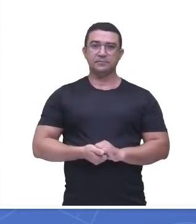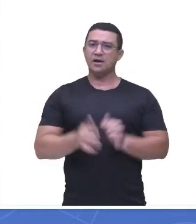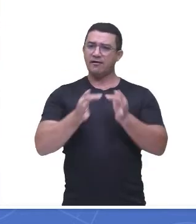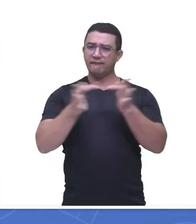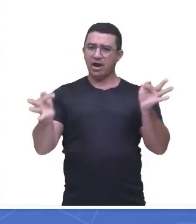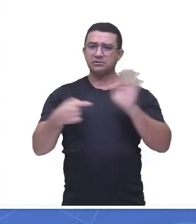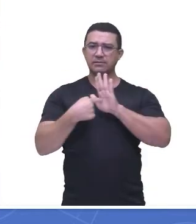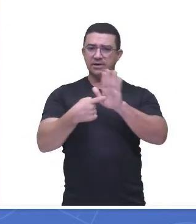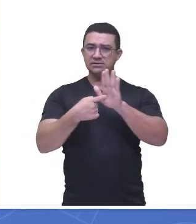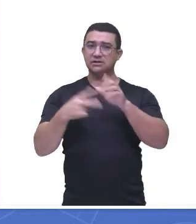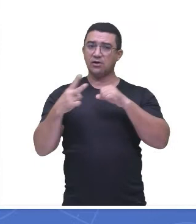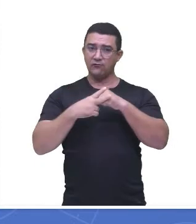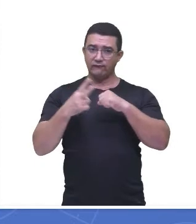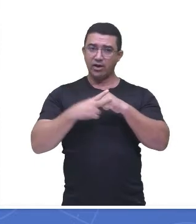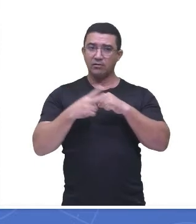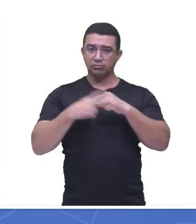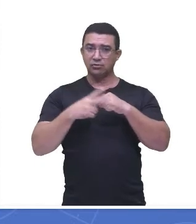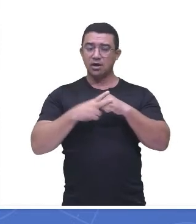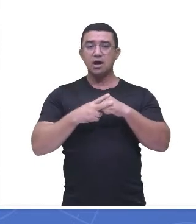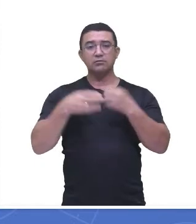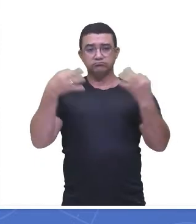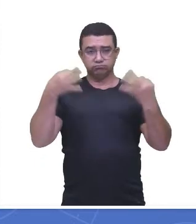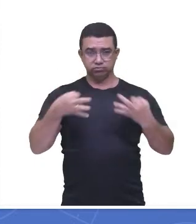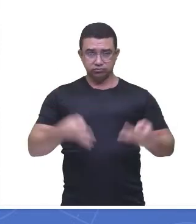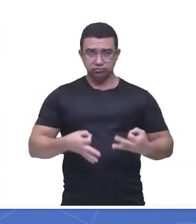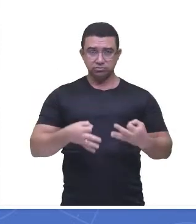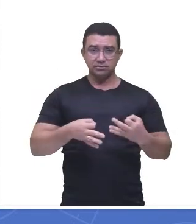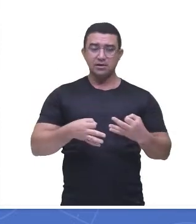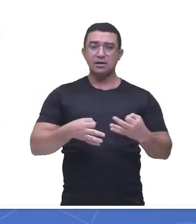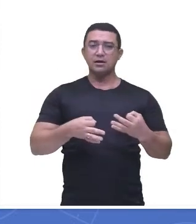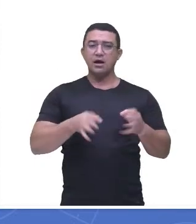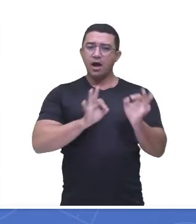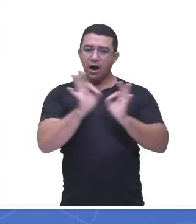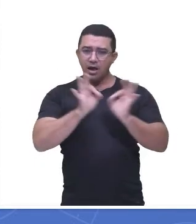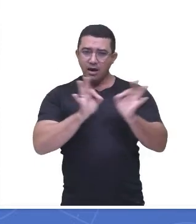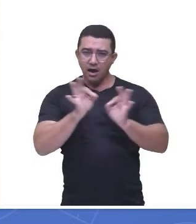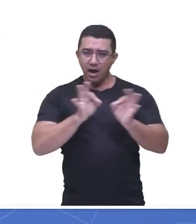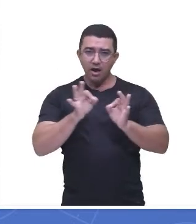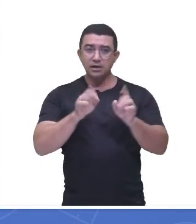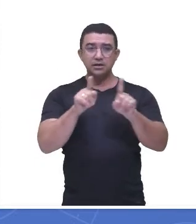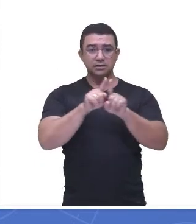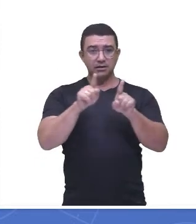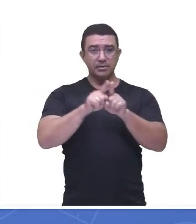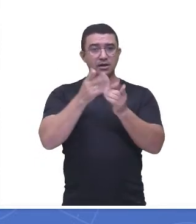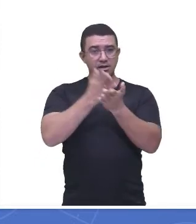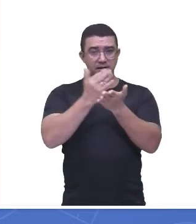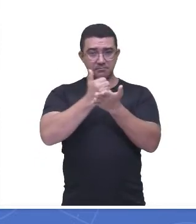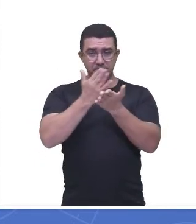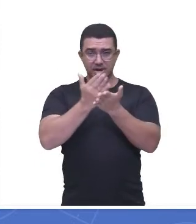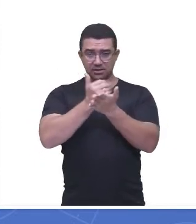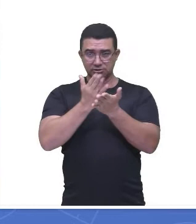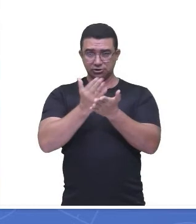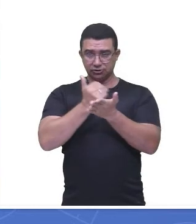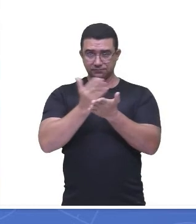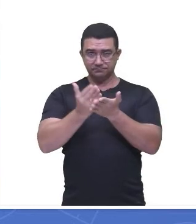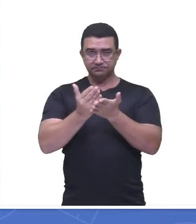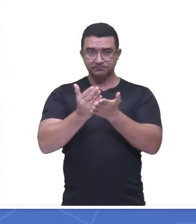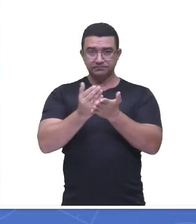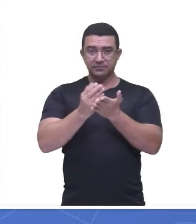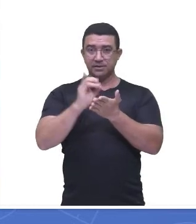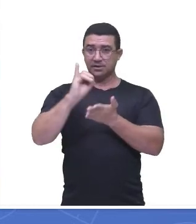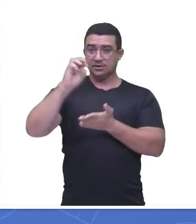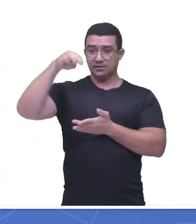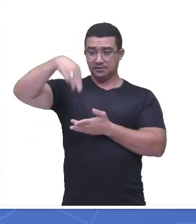As frases apresentam os verbos regulares, quais? Arreglar e o outro verbo